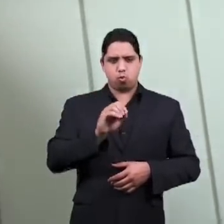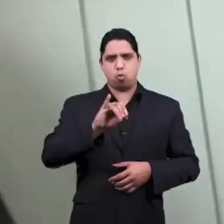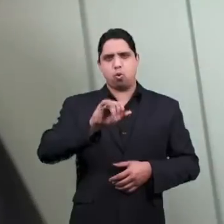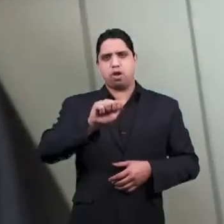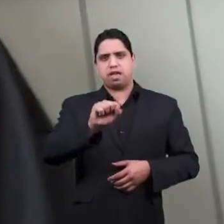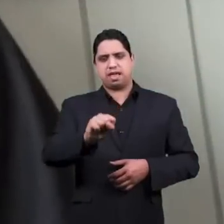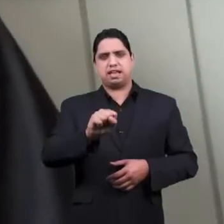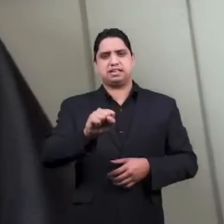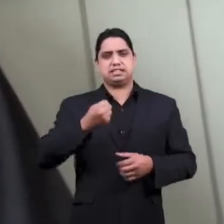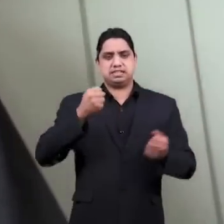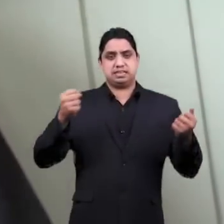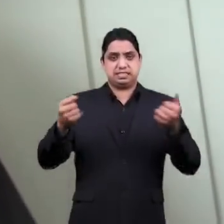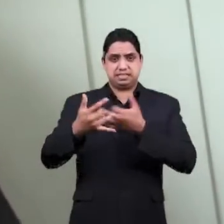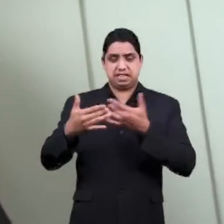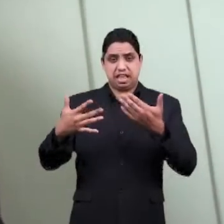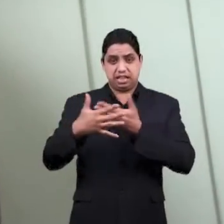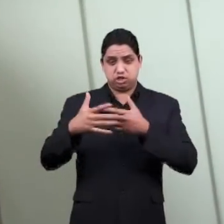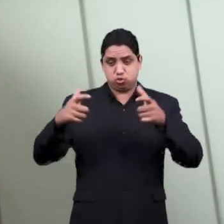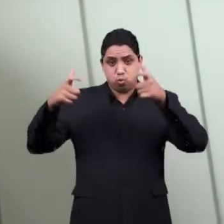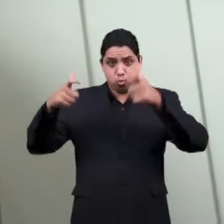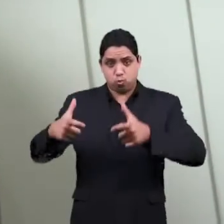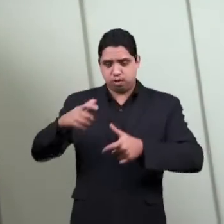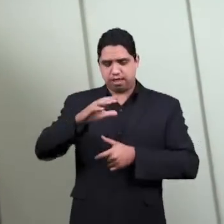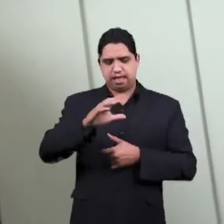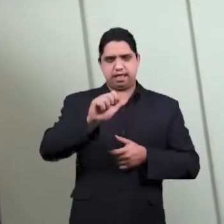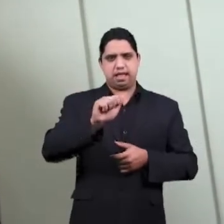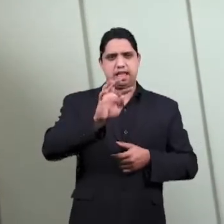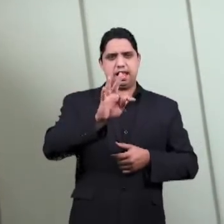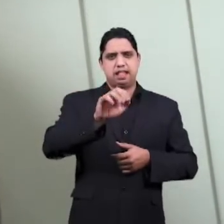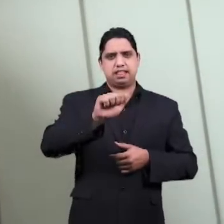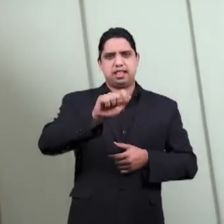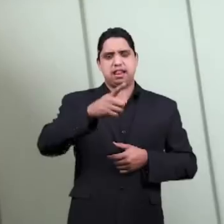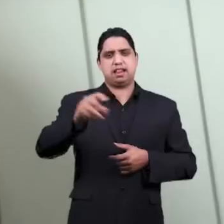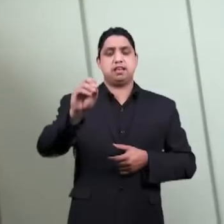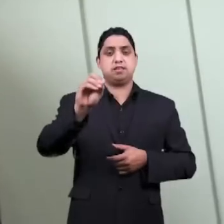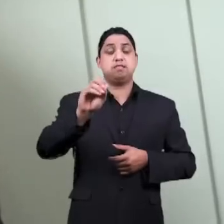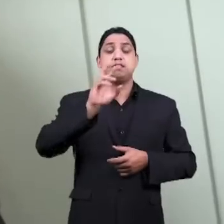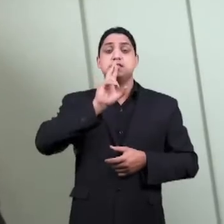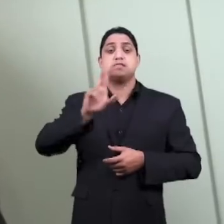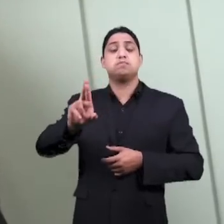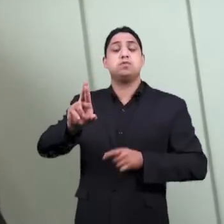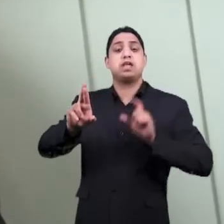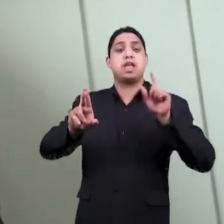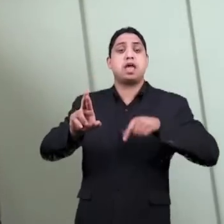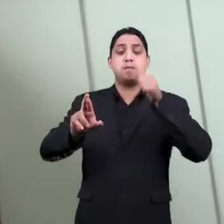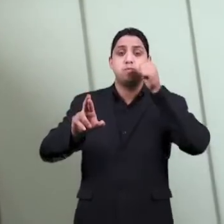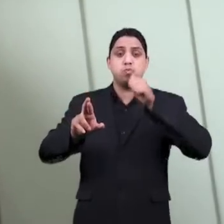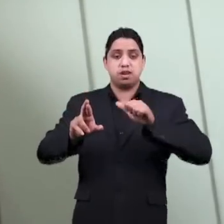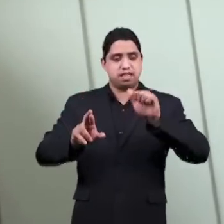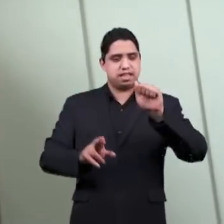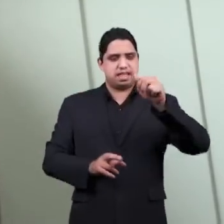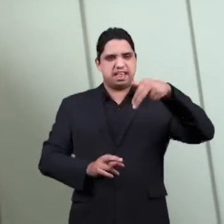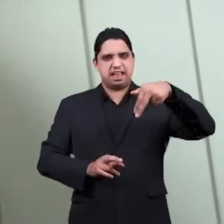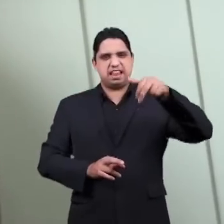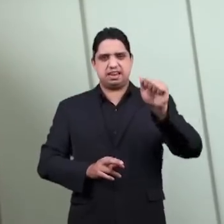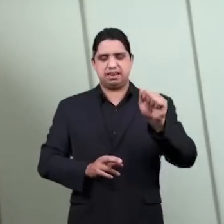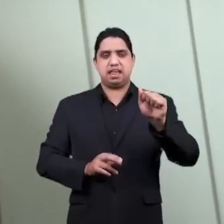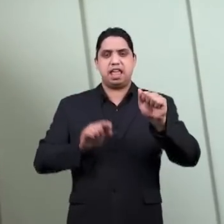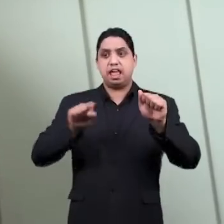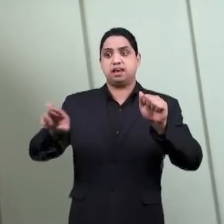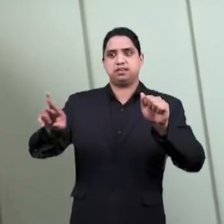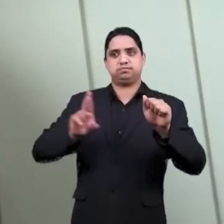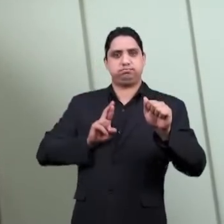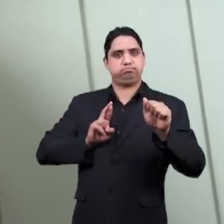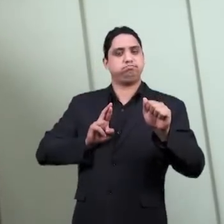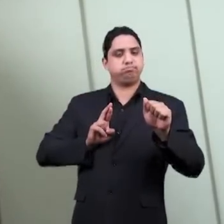Primeira participação da igreja de Catalão. E quem vai dar a resposta é a Ana Luísa. Ana Luísa vai